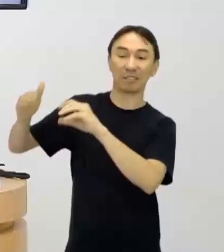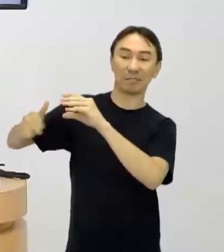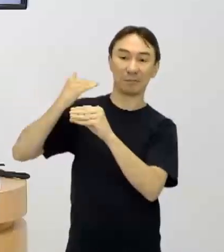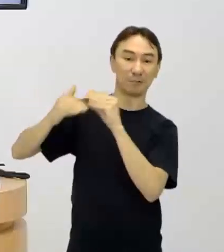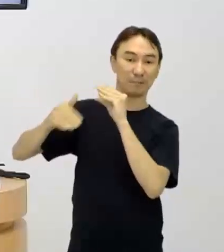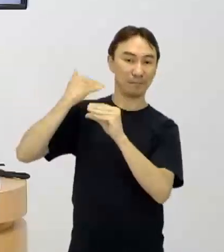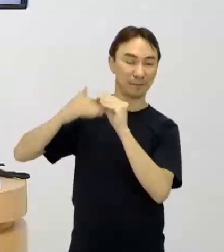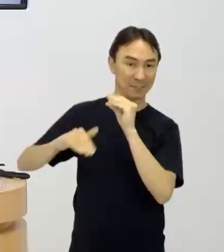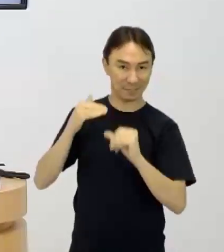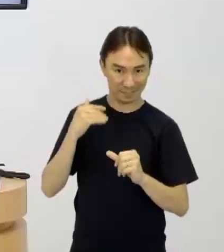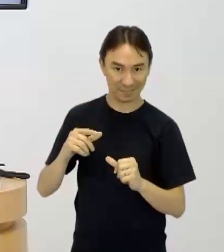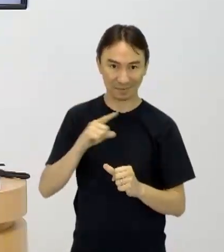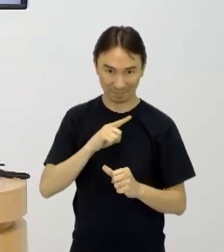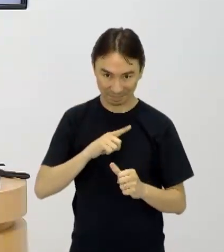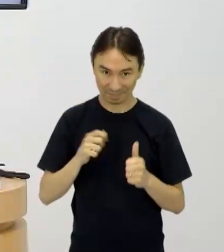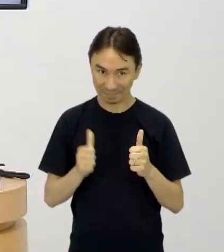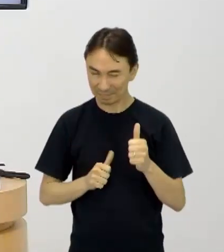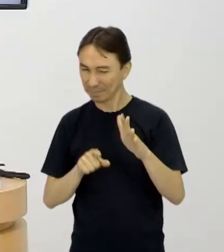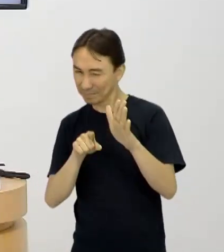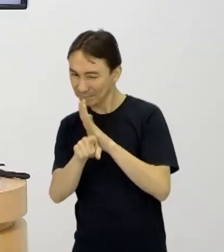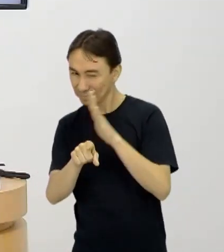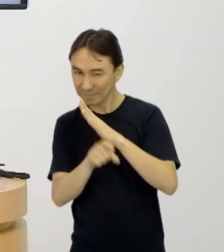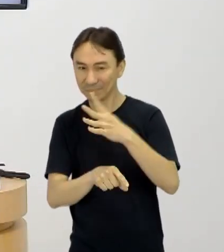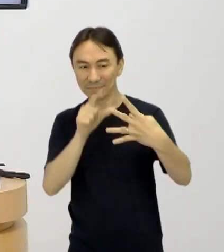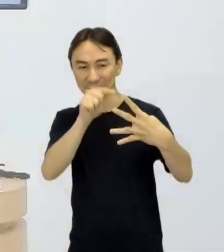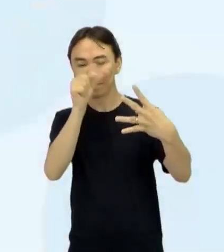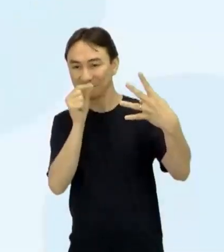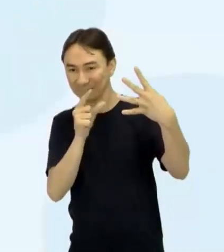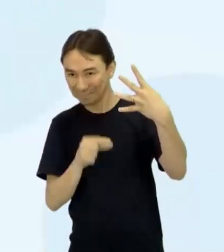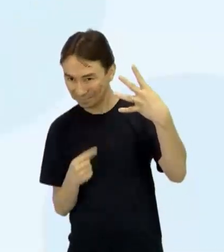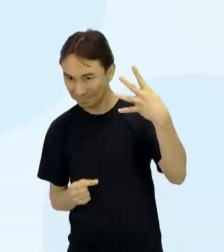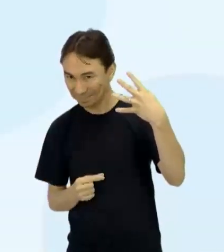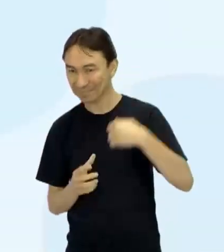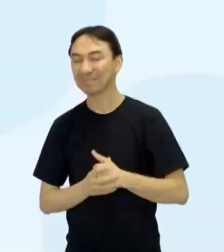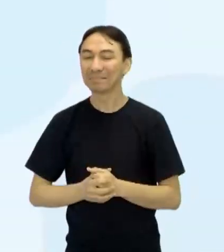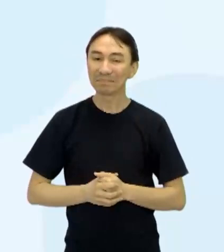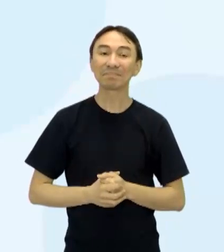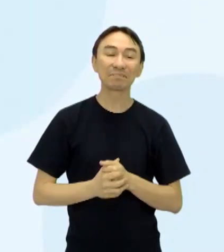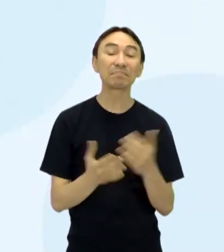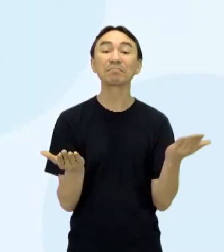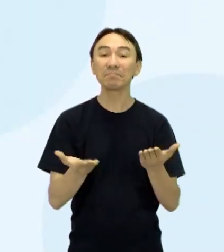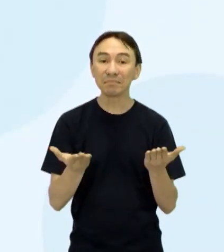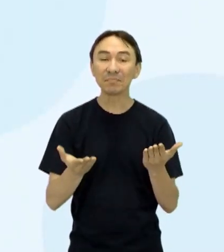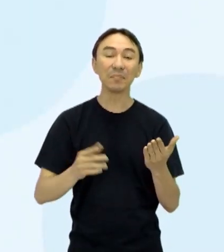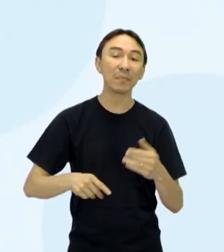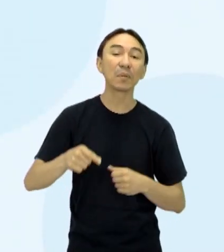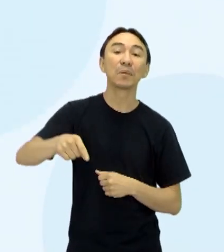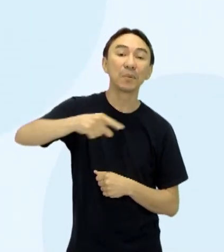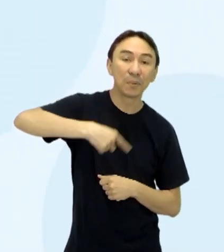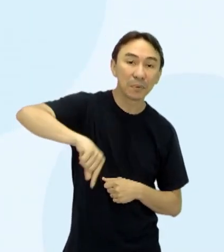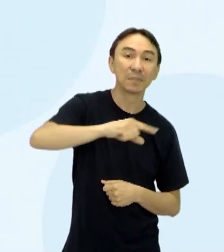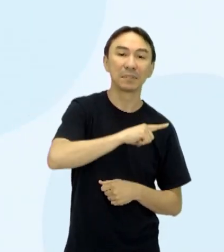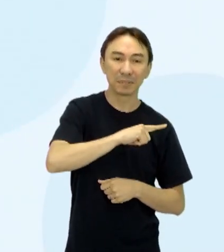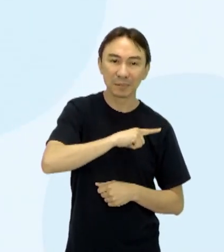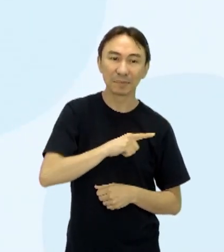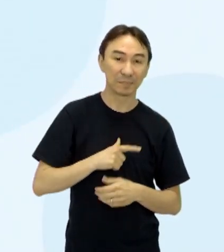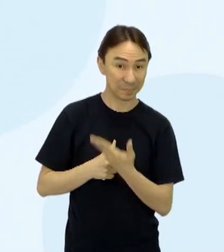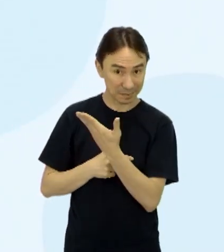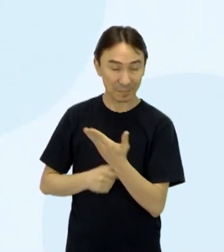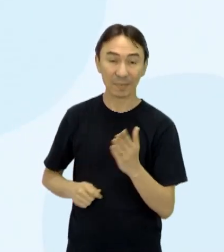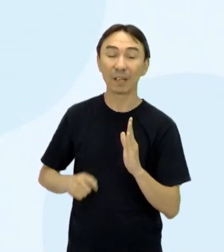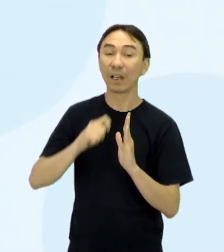pela enquete, muito bem. Para acompanhar essa aula a gente sempre tem esse toquezinho que a gente dá aí para os alunos principalmente, para